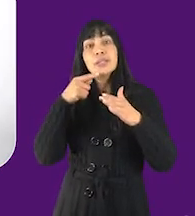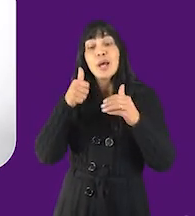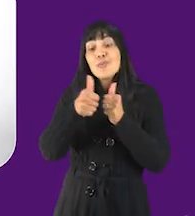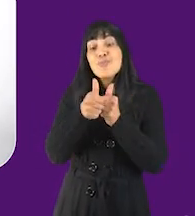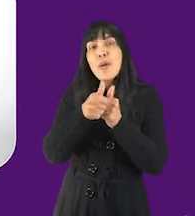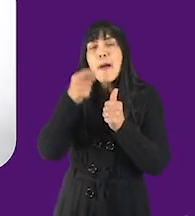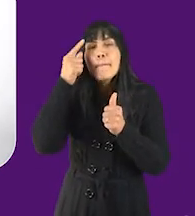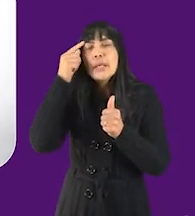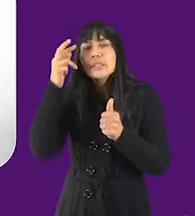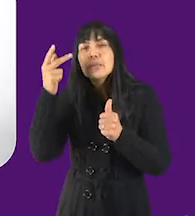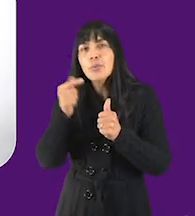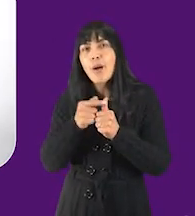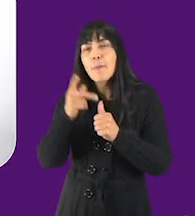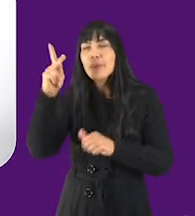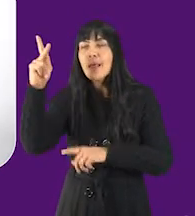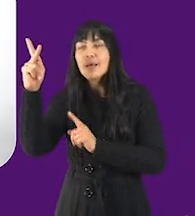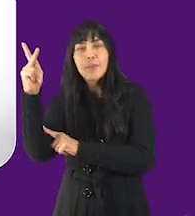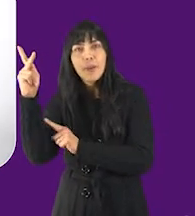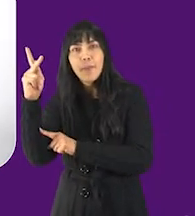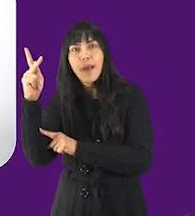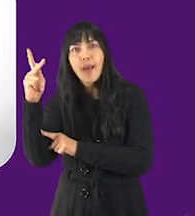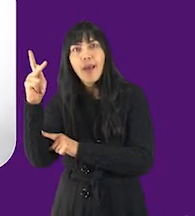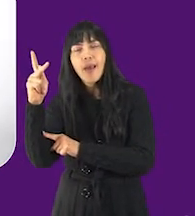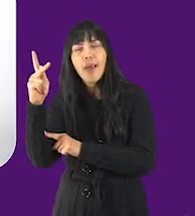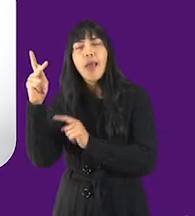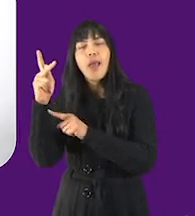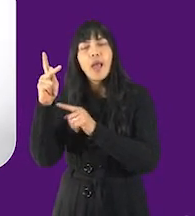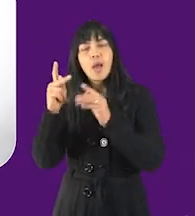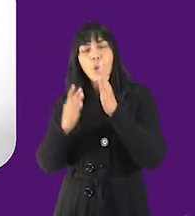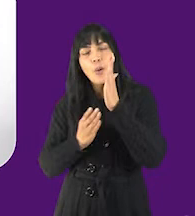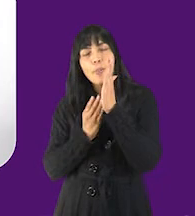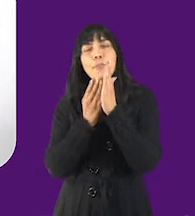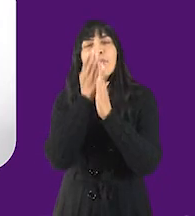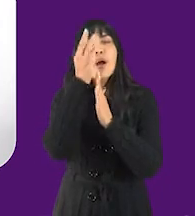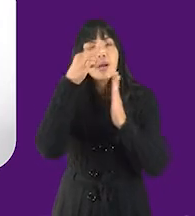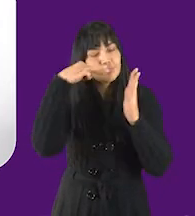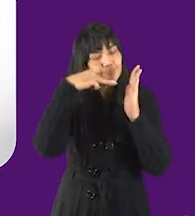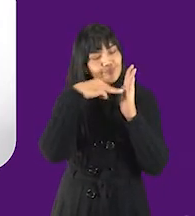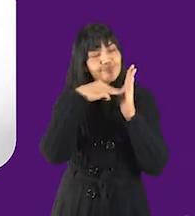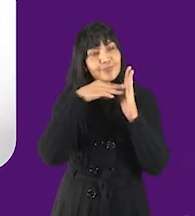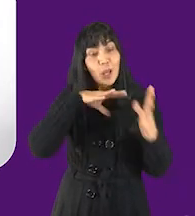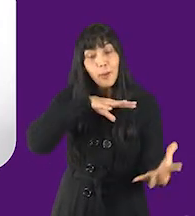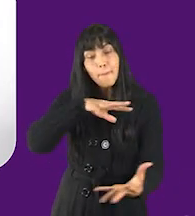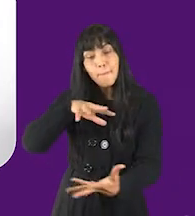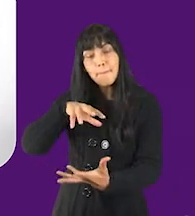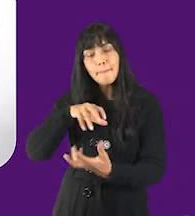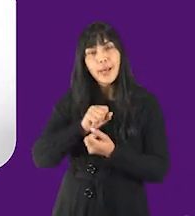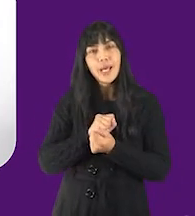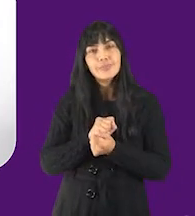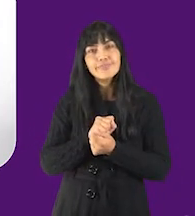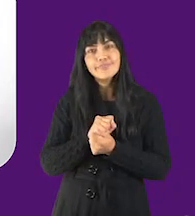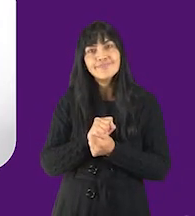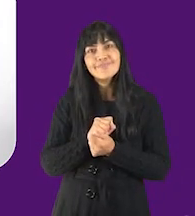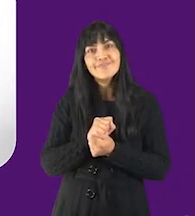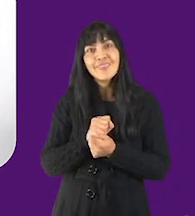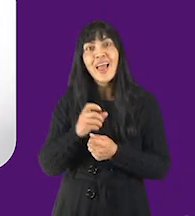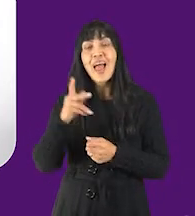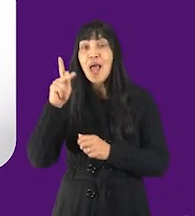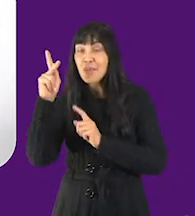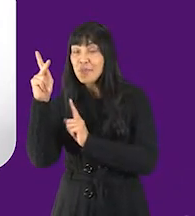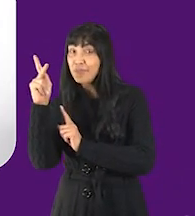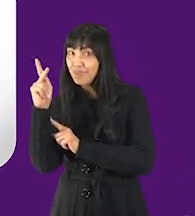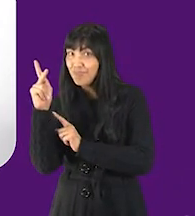meus. E a Klabin é uma parceira relevante para nós alcançarmos nossas metas de sustentabilidade. A prioridade é que a